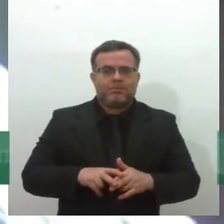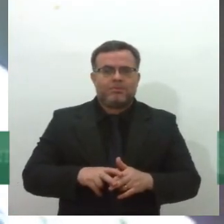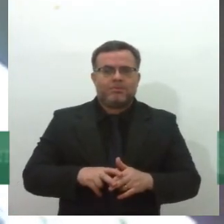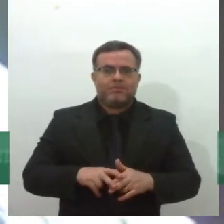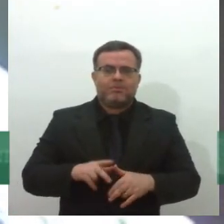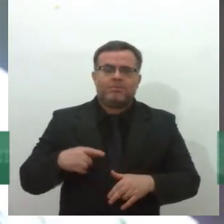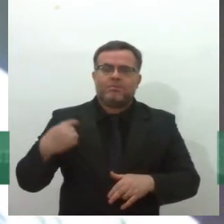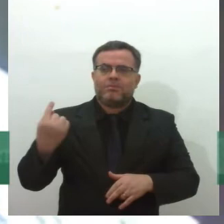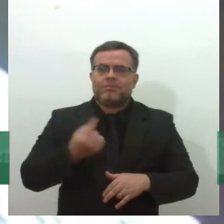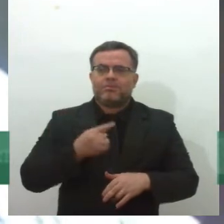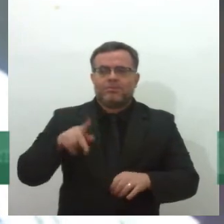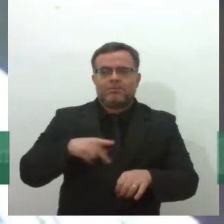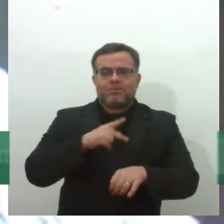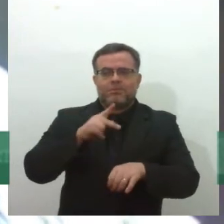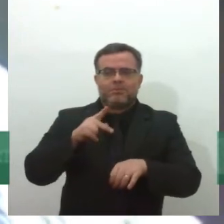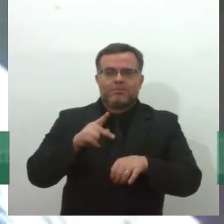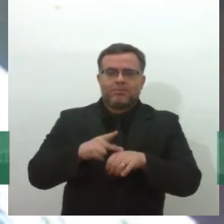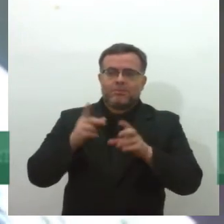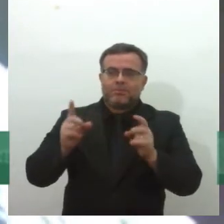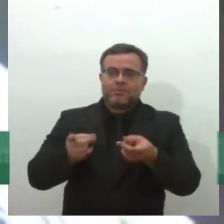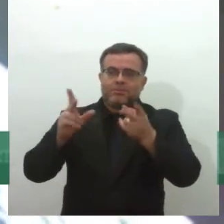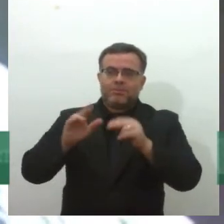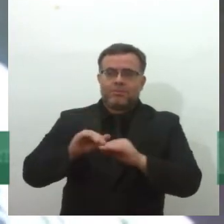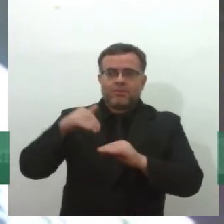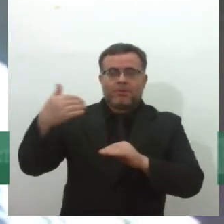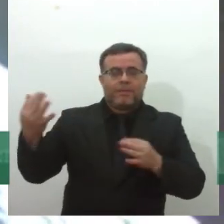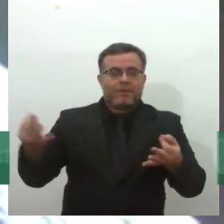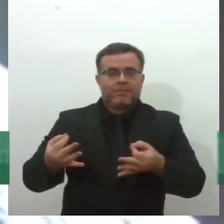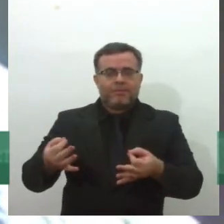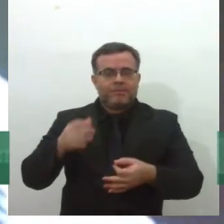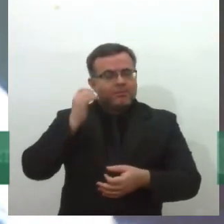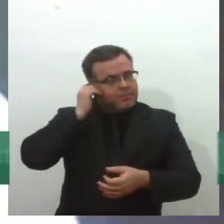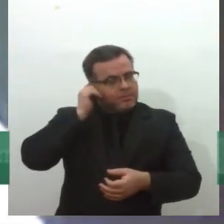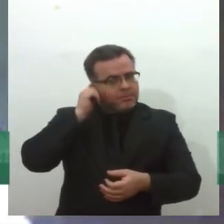Não somos um país totalmente importadores,